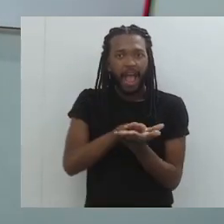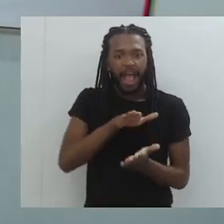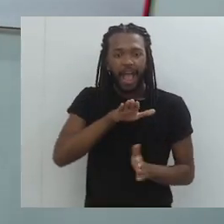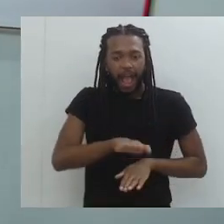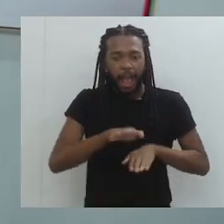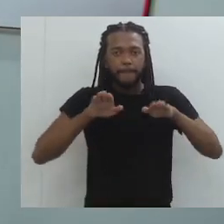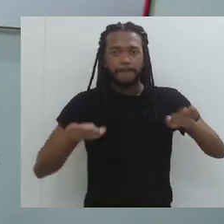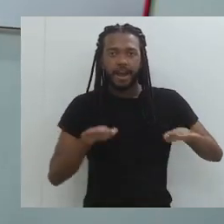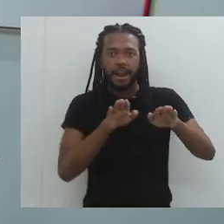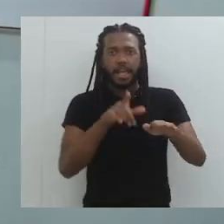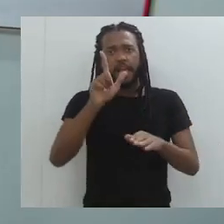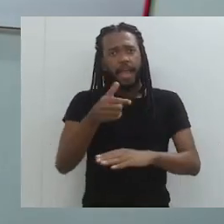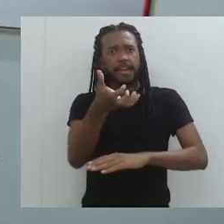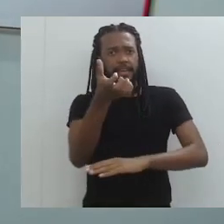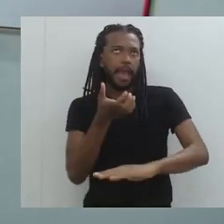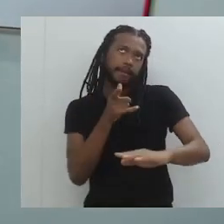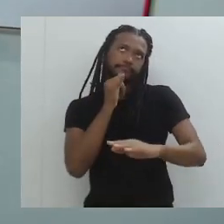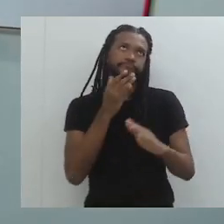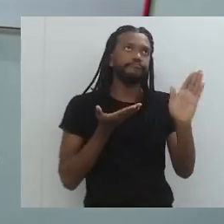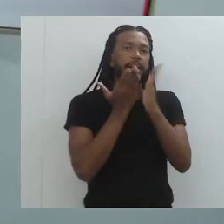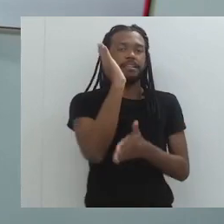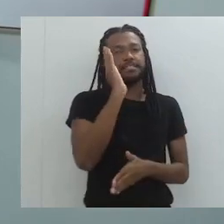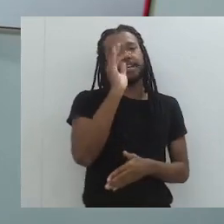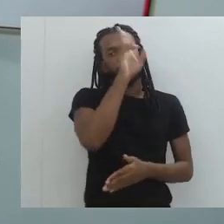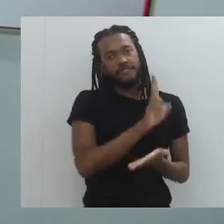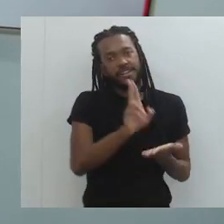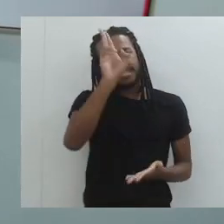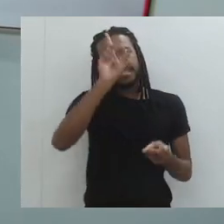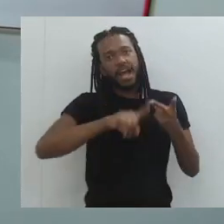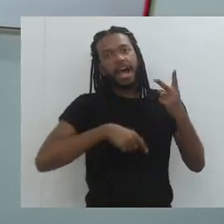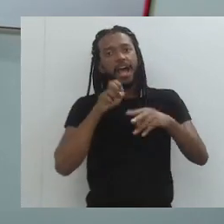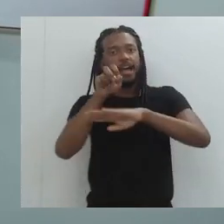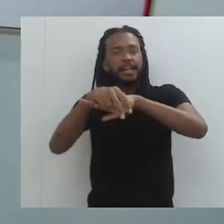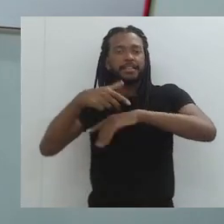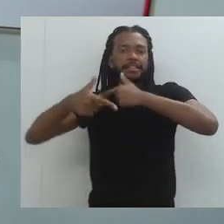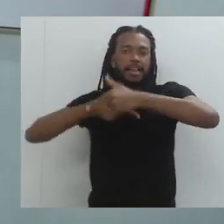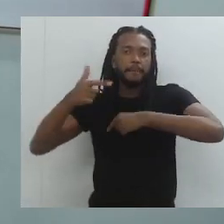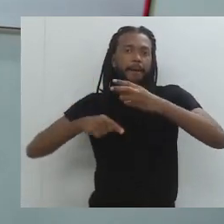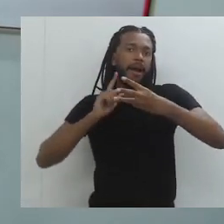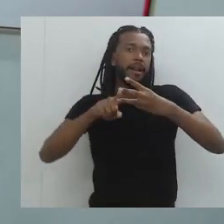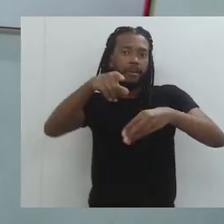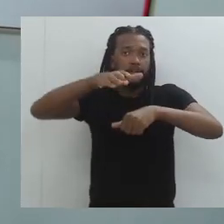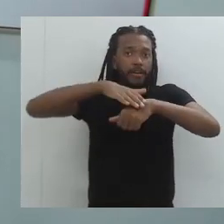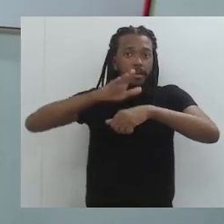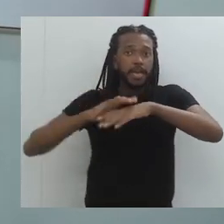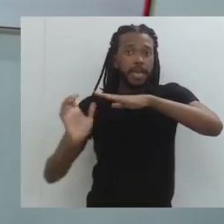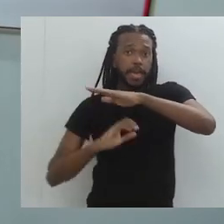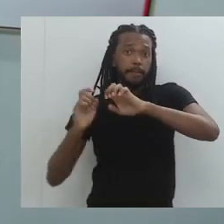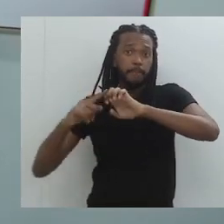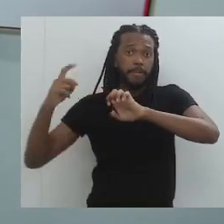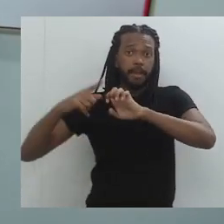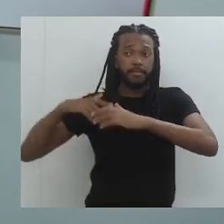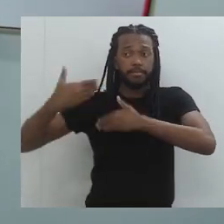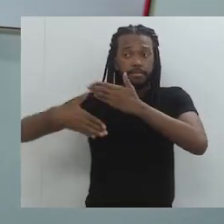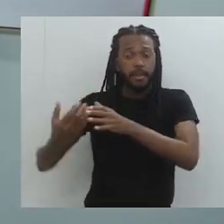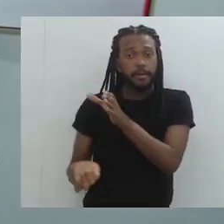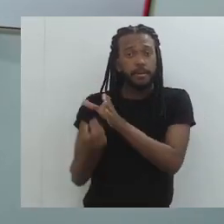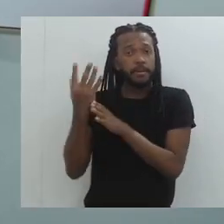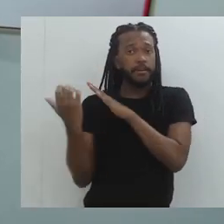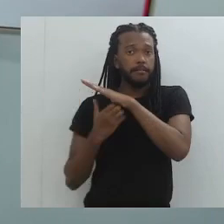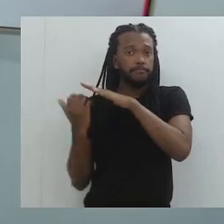você entrar na universidade? É você entrar no mercado do trabalho? É você empreender? Então a gente precisa fazer